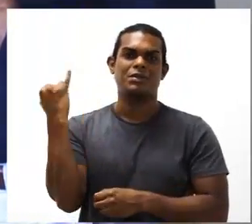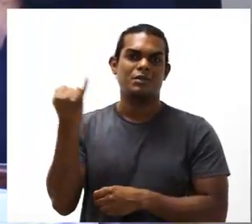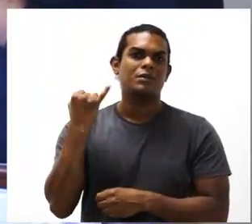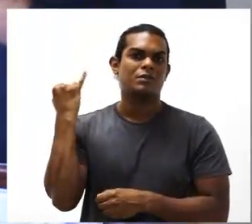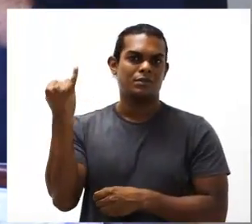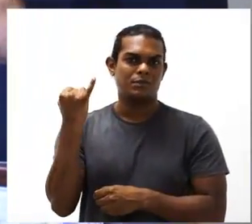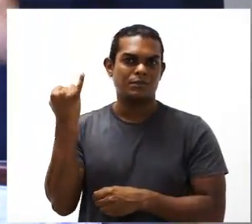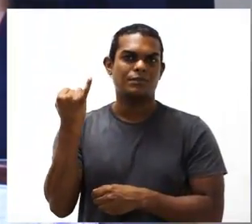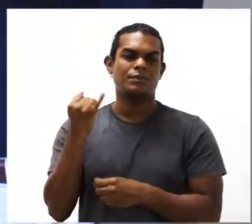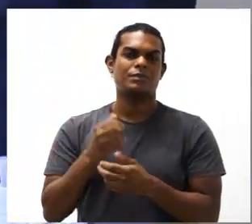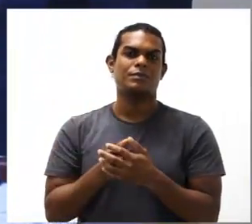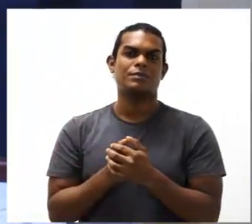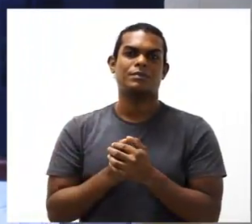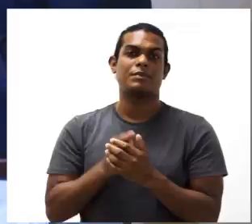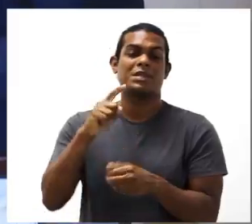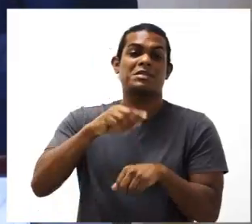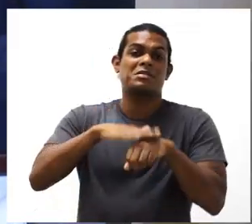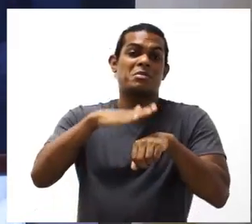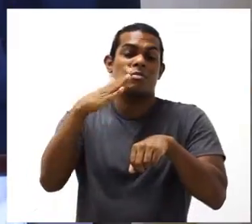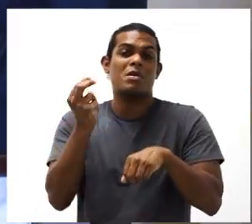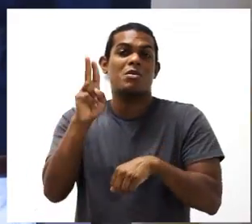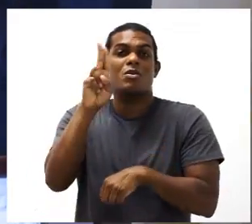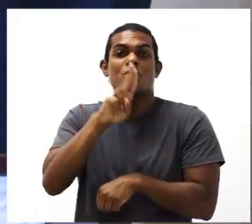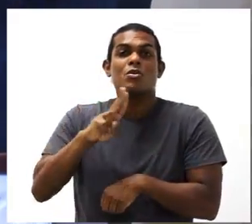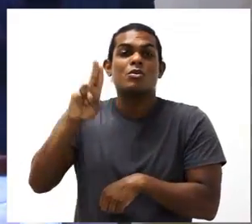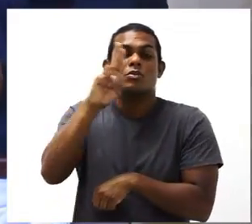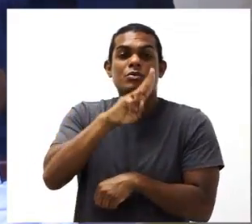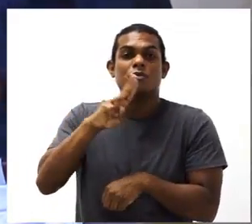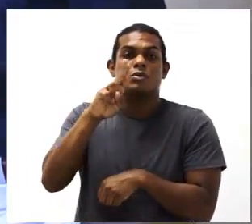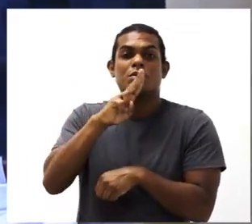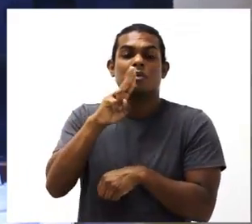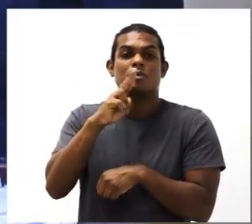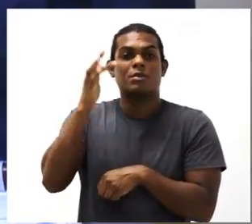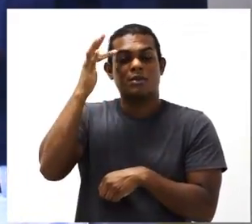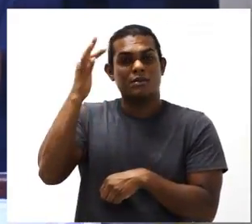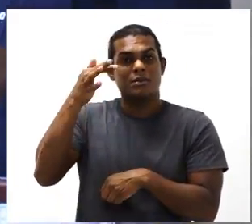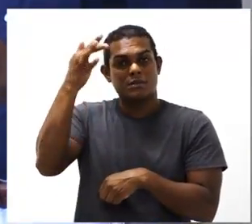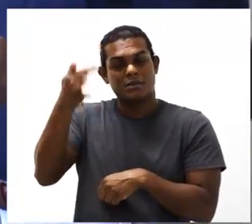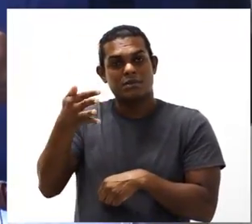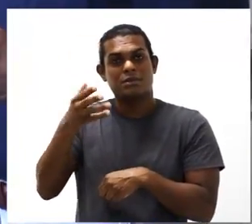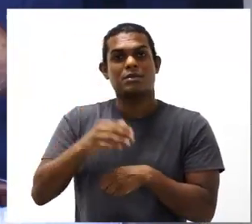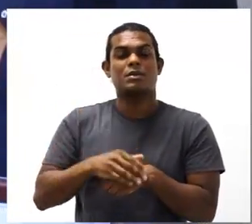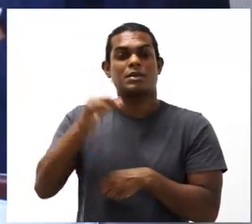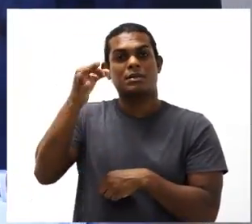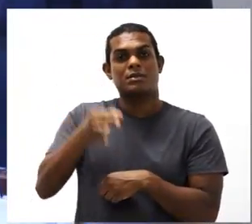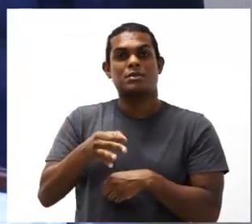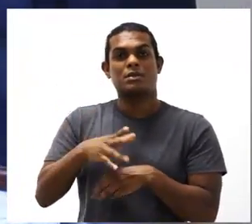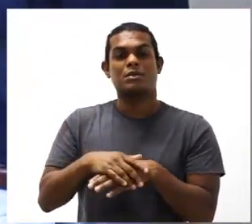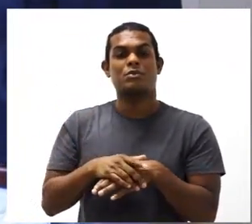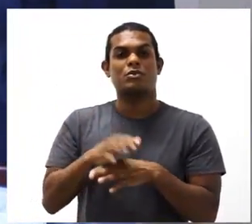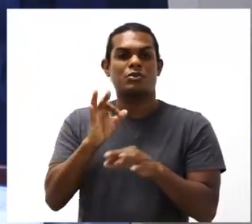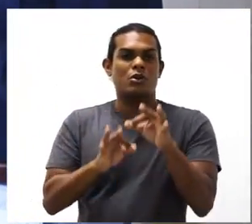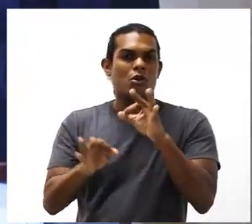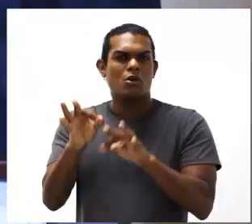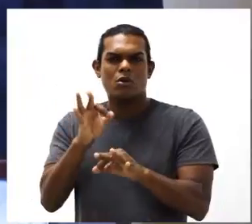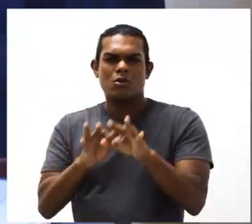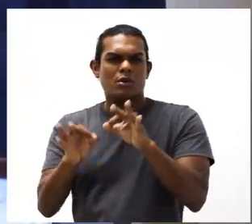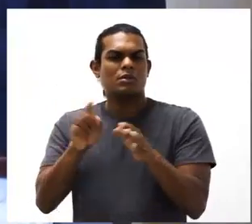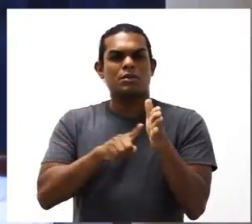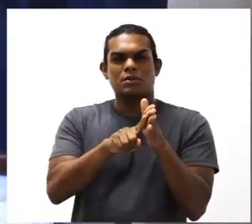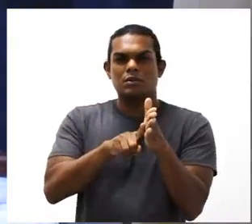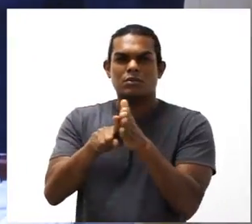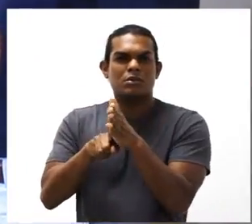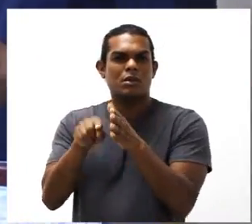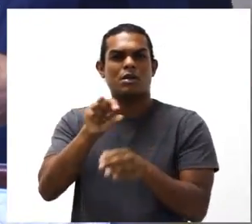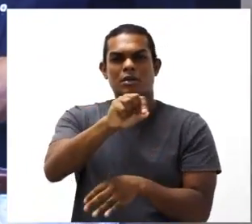o conhecimento para que ele seja melhor utilizado para tomar melhores decisões na organização. Ou seja, estruturação de dados, seleção de